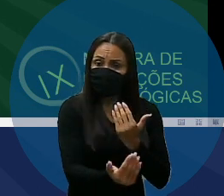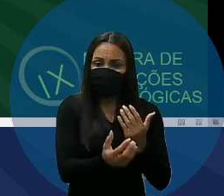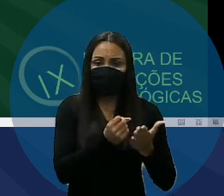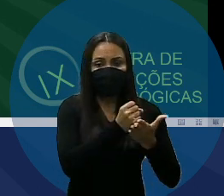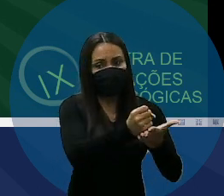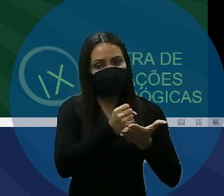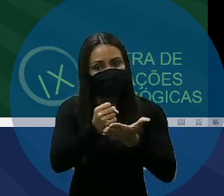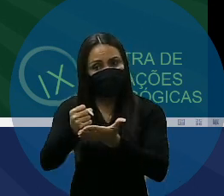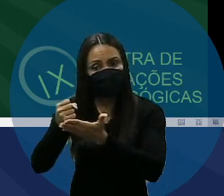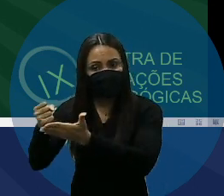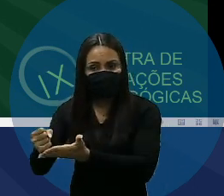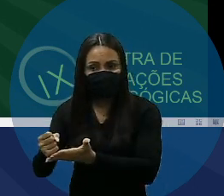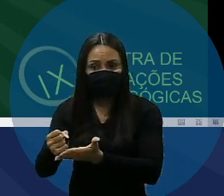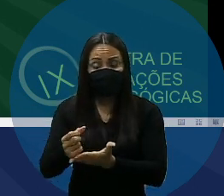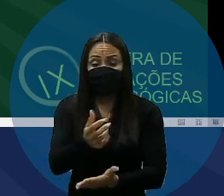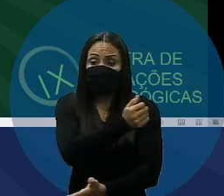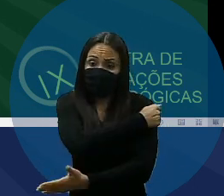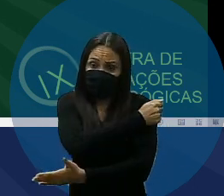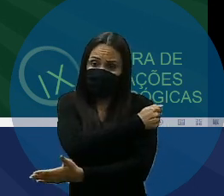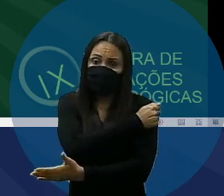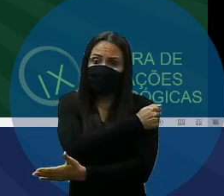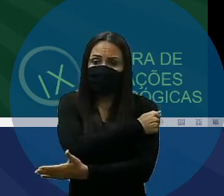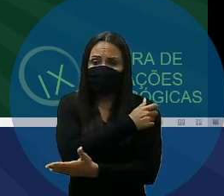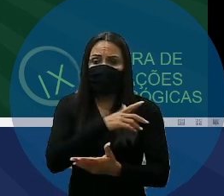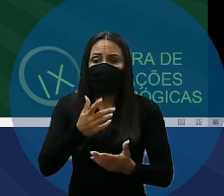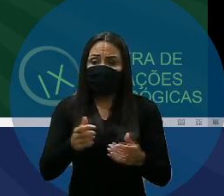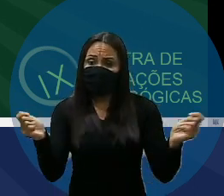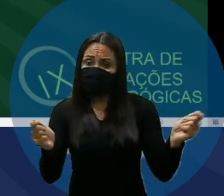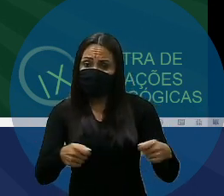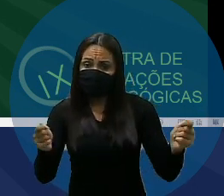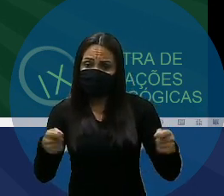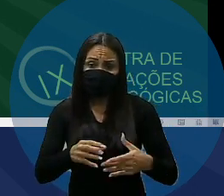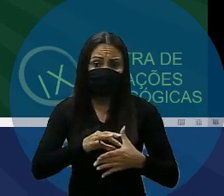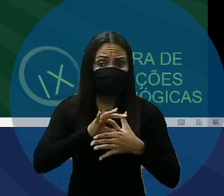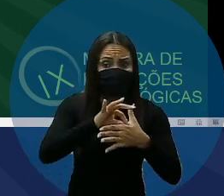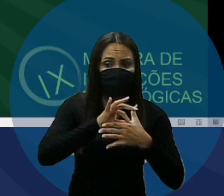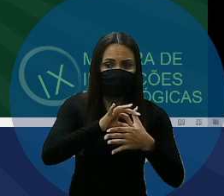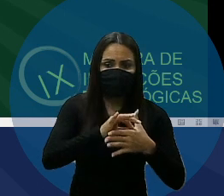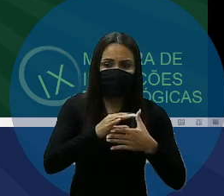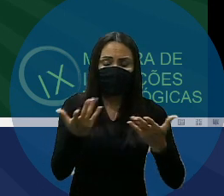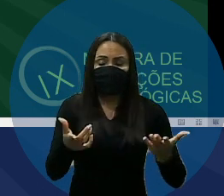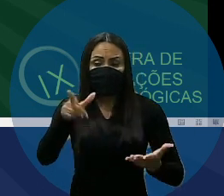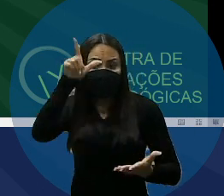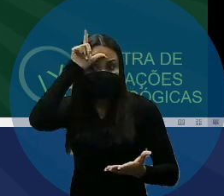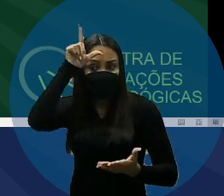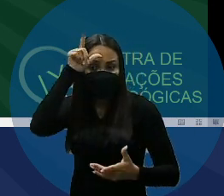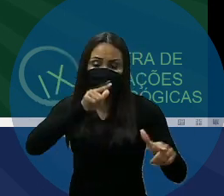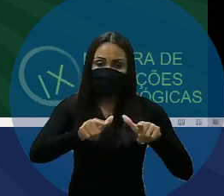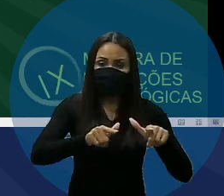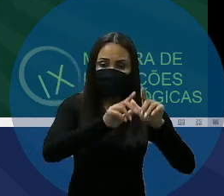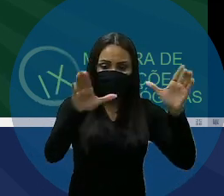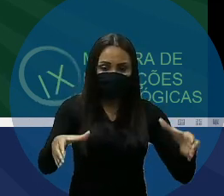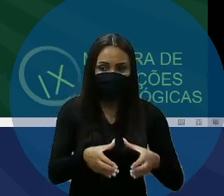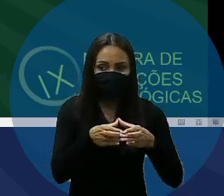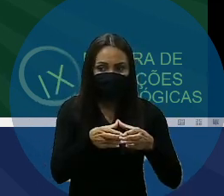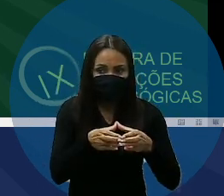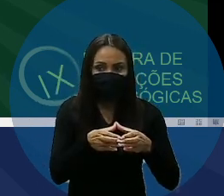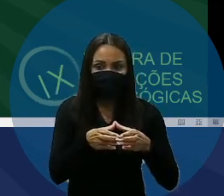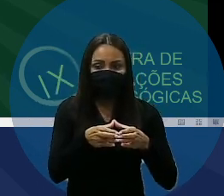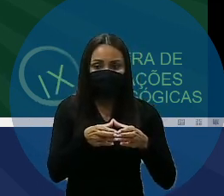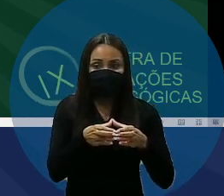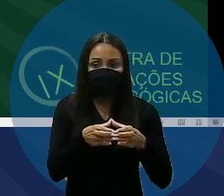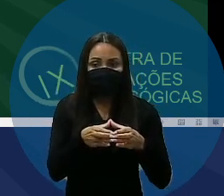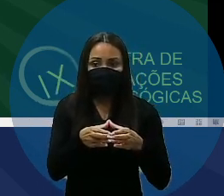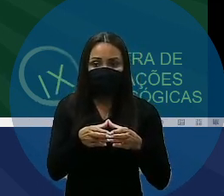eles estimulou muito essa capacidade de protagonismo, de liderança, né, de trabalho em equipe.